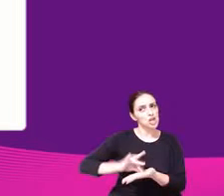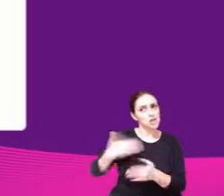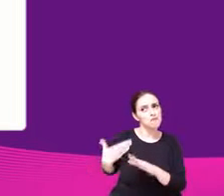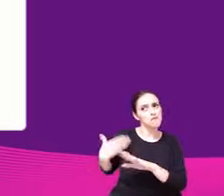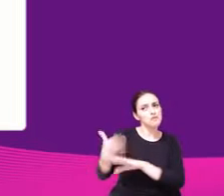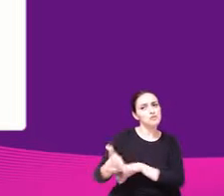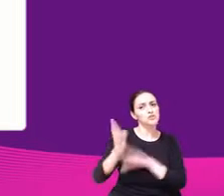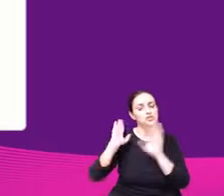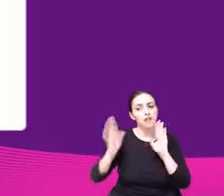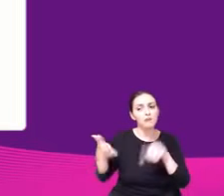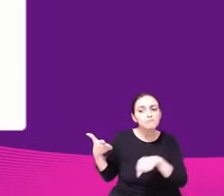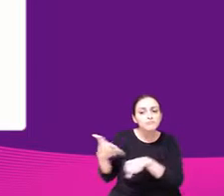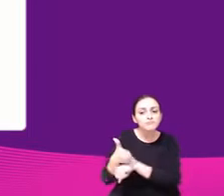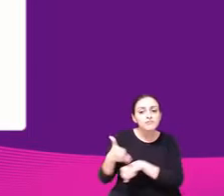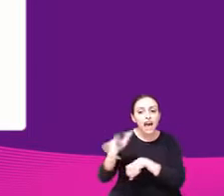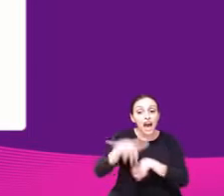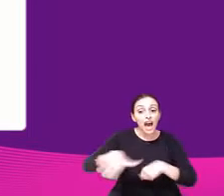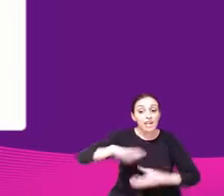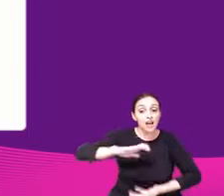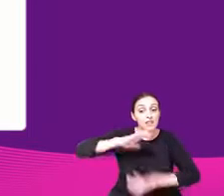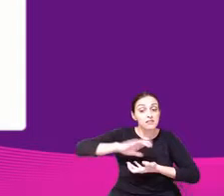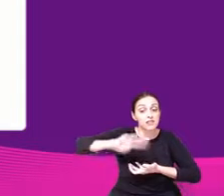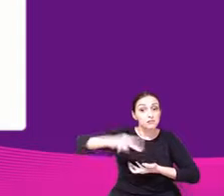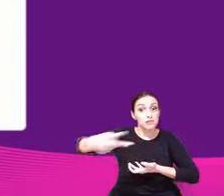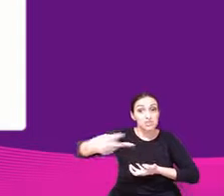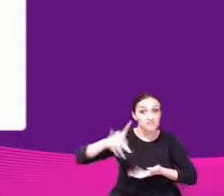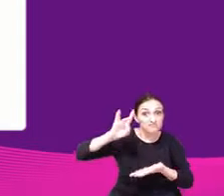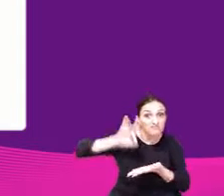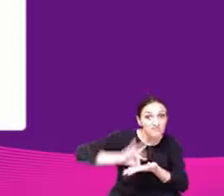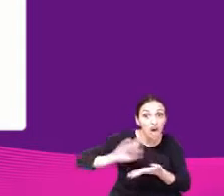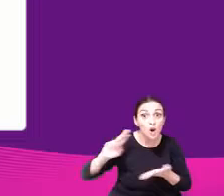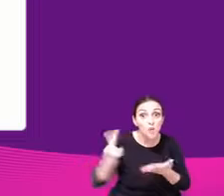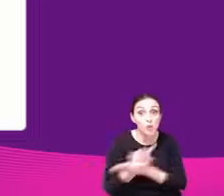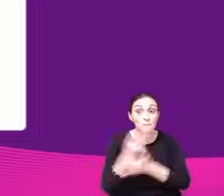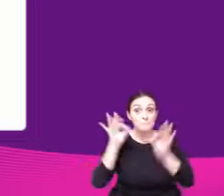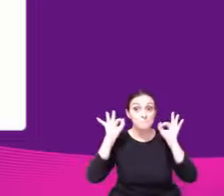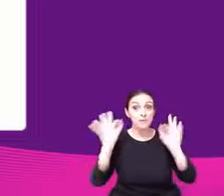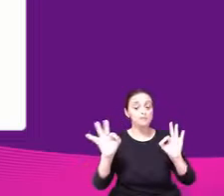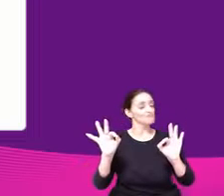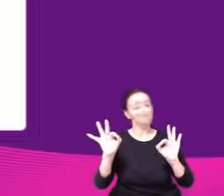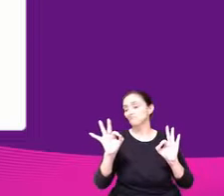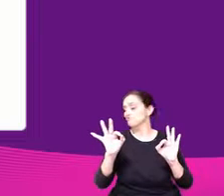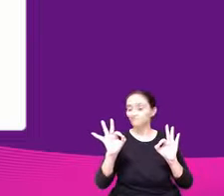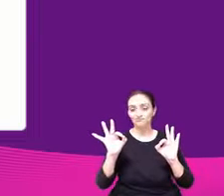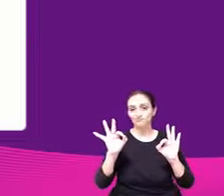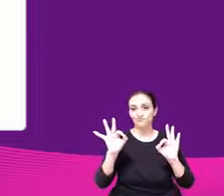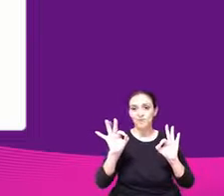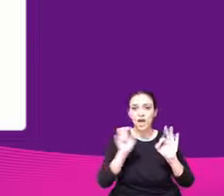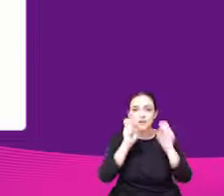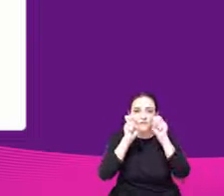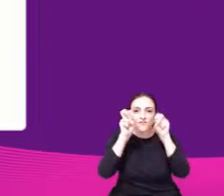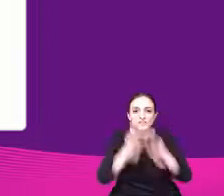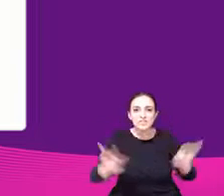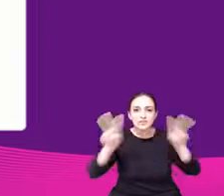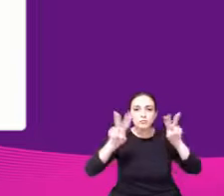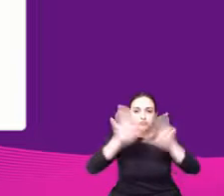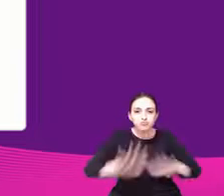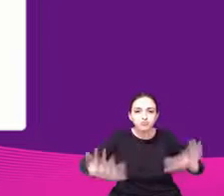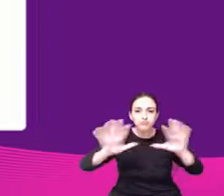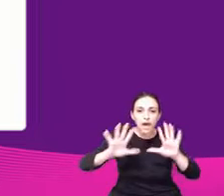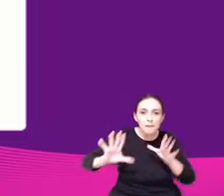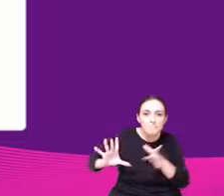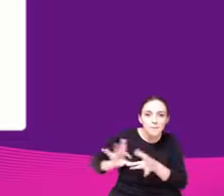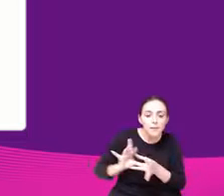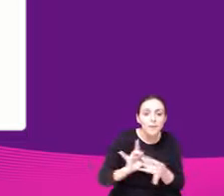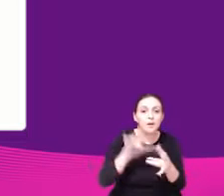acesso a diálise e transplante não é uma realidade, né? E essa visão integrada aqui, ela inclusive tem a intenção,